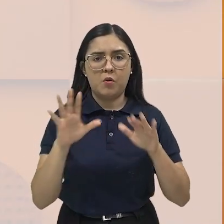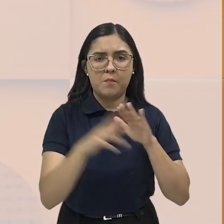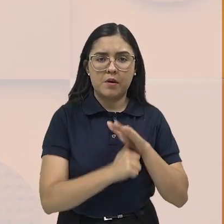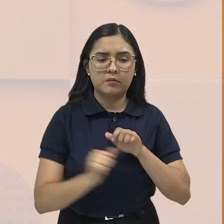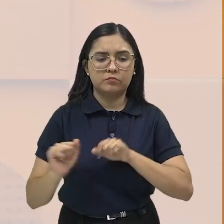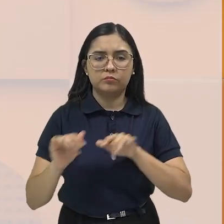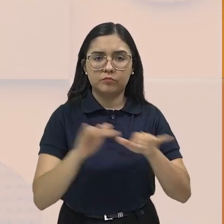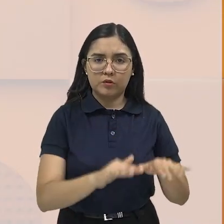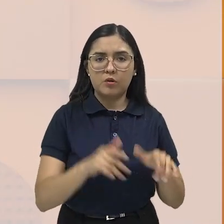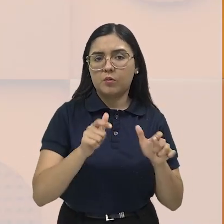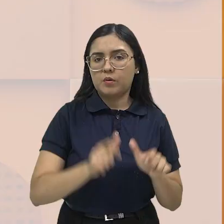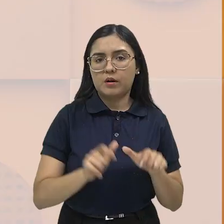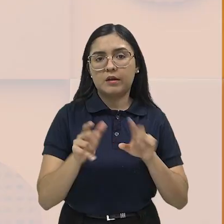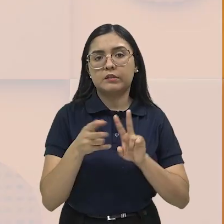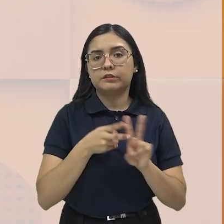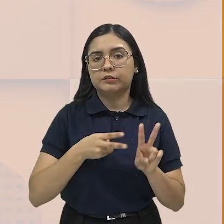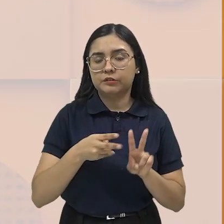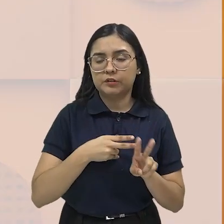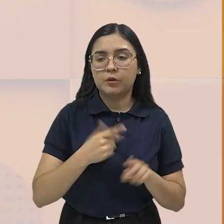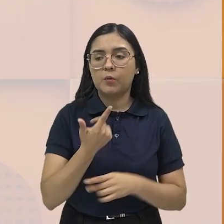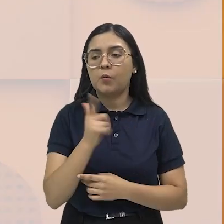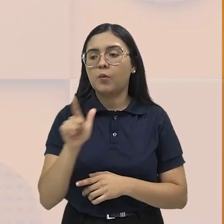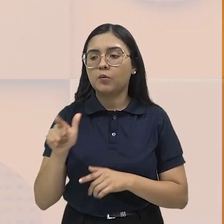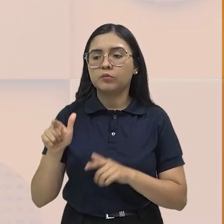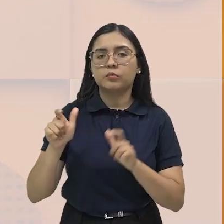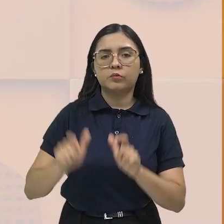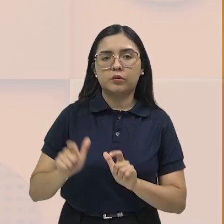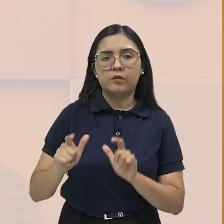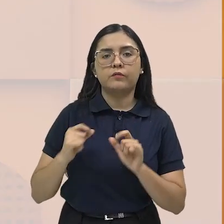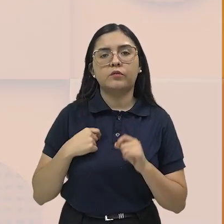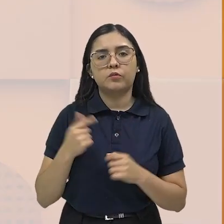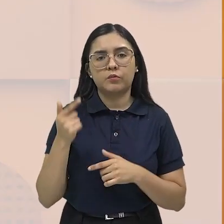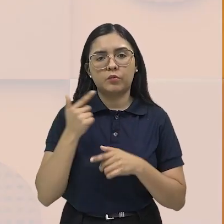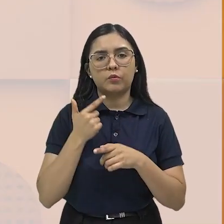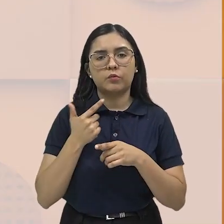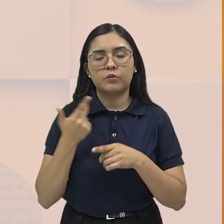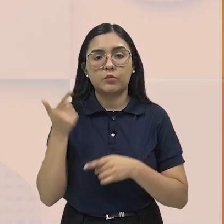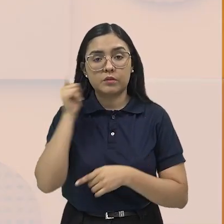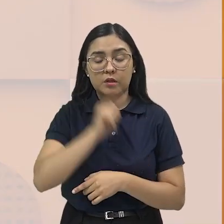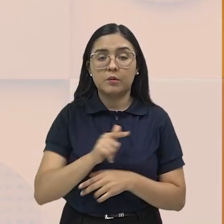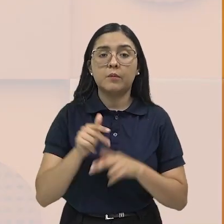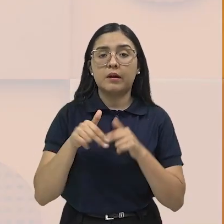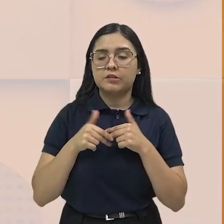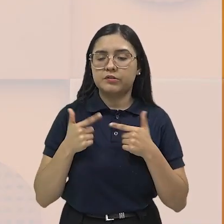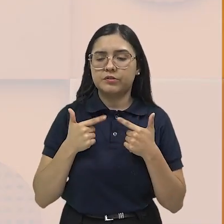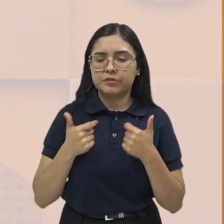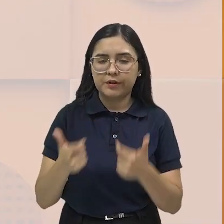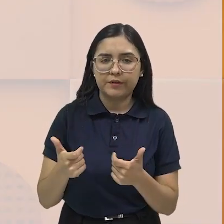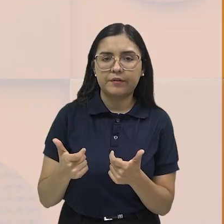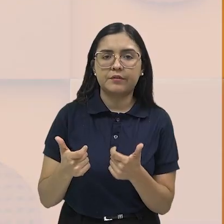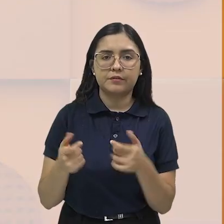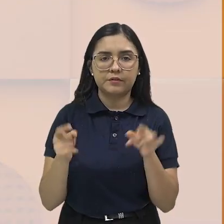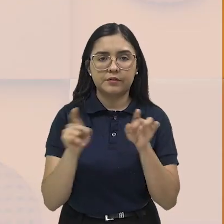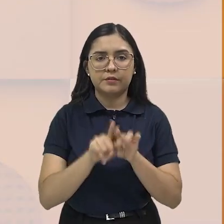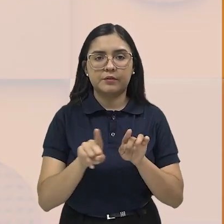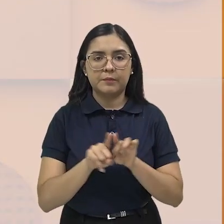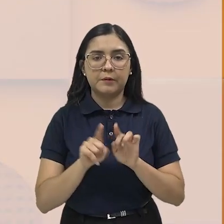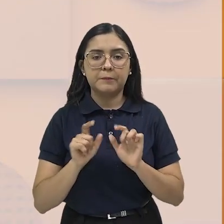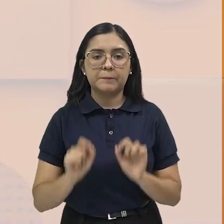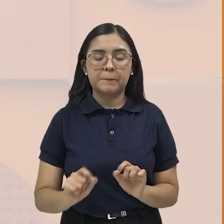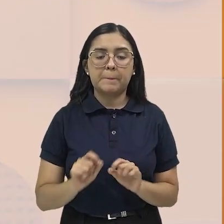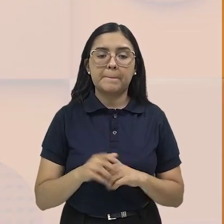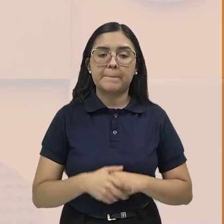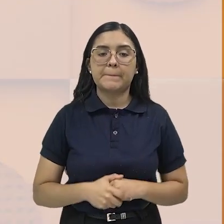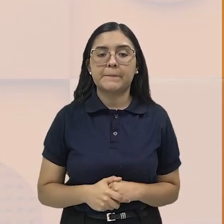territórios indígenas, outros territórios foram ocupados através de guerras, outro através de algumas